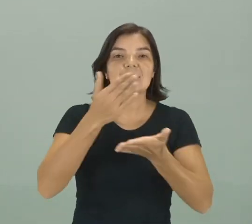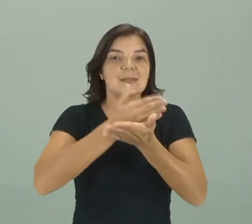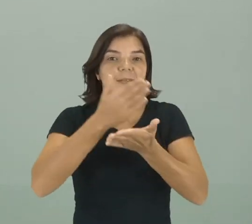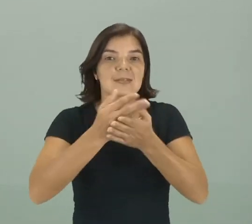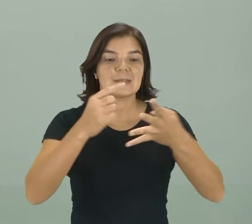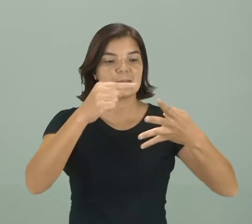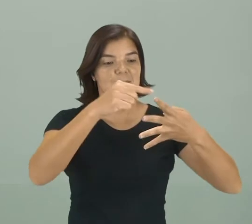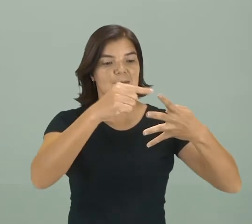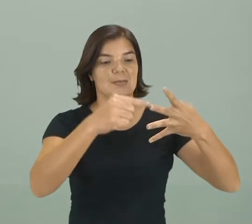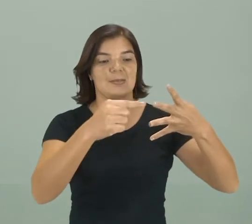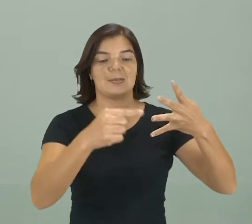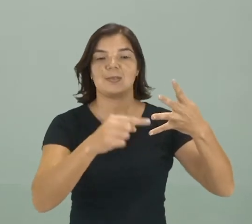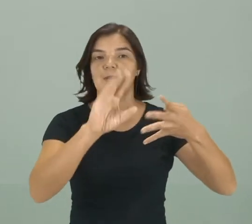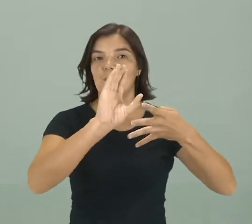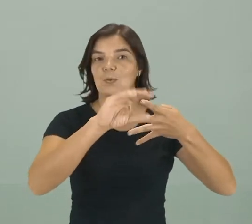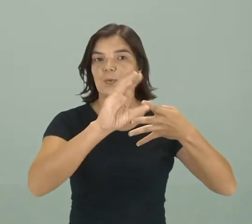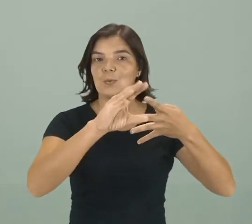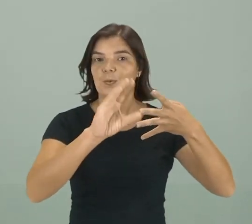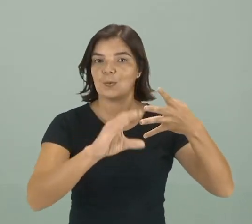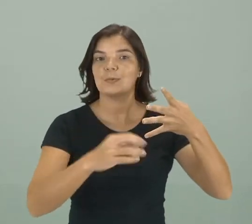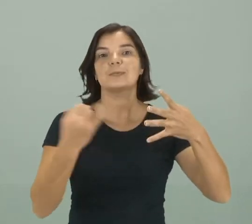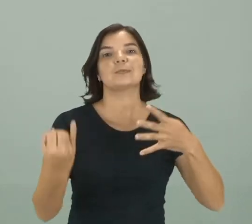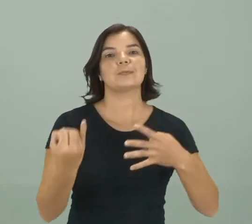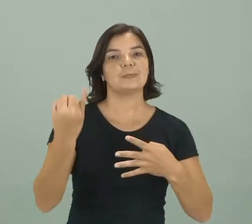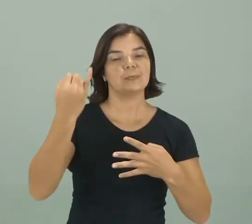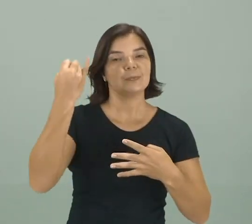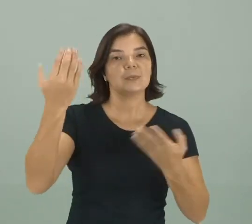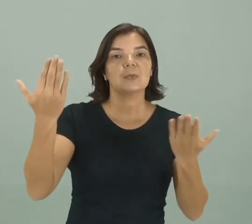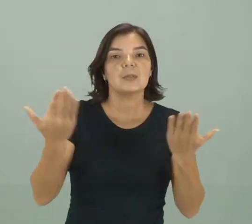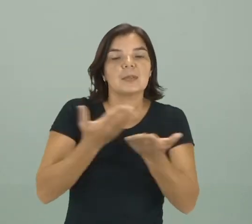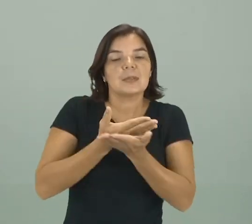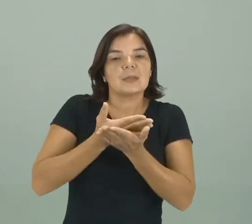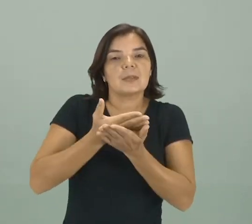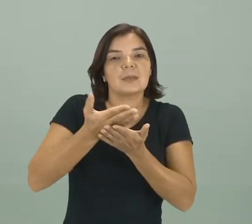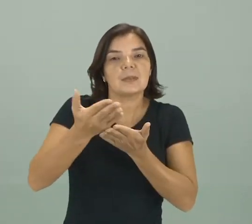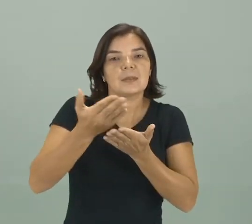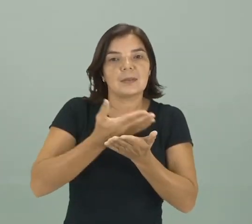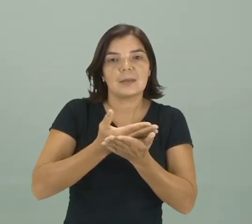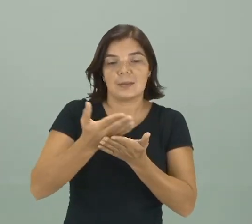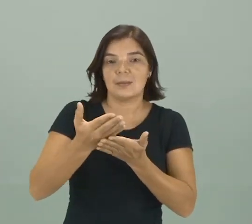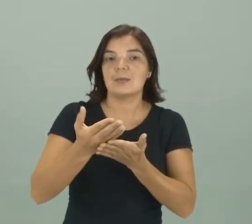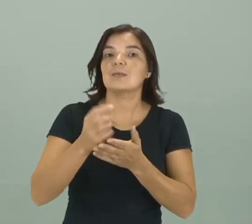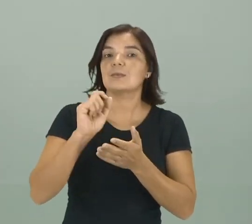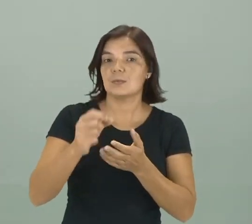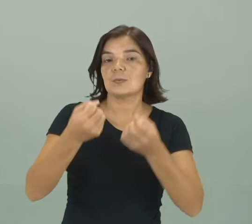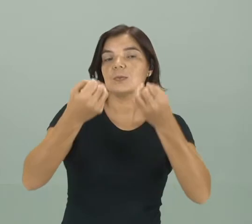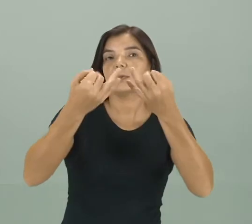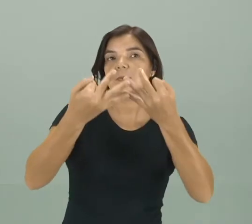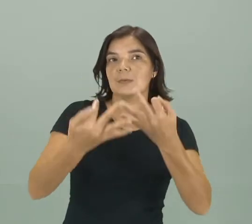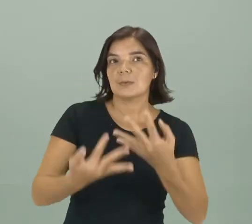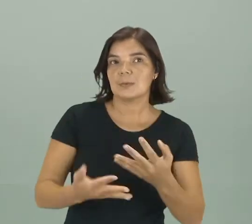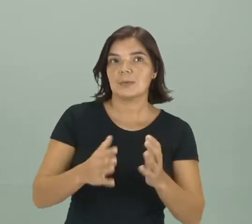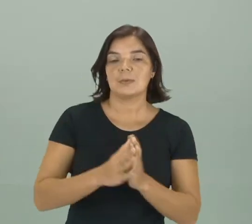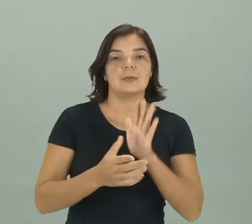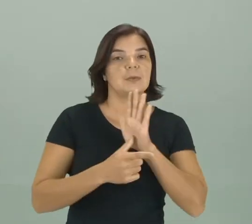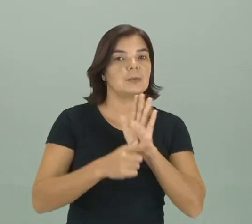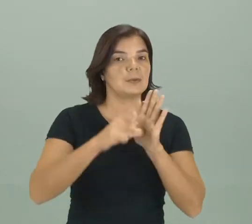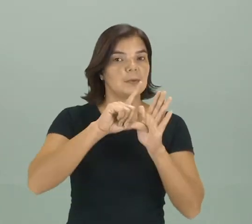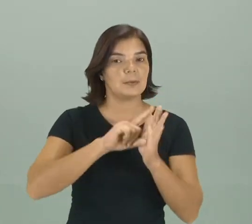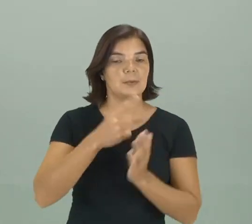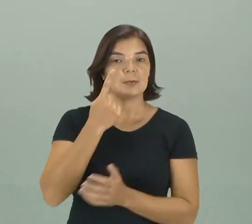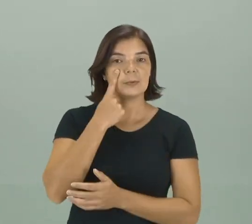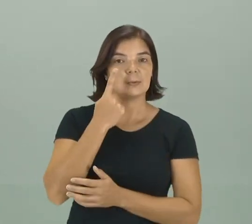em 4 conteúdos muito importantes, e nós vamos dar início, né, justamente sobre esse conceito. Anteriormente